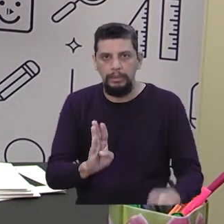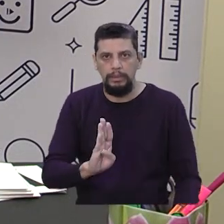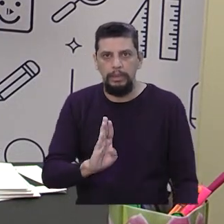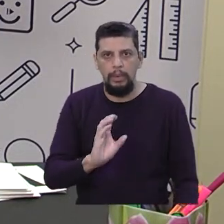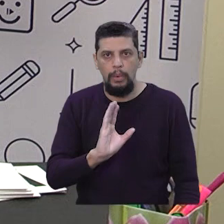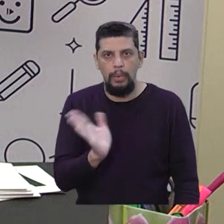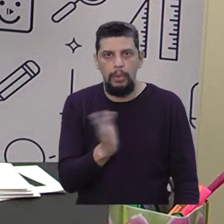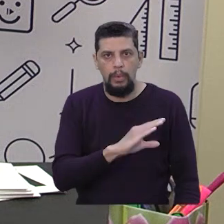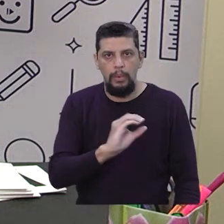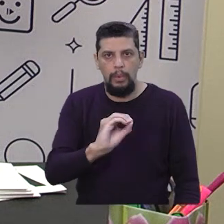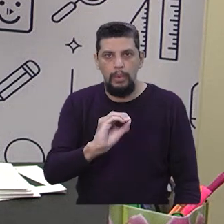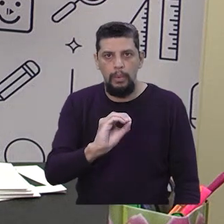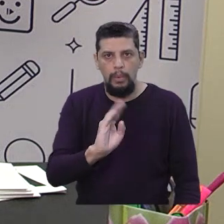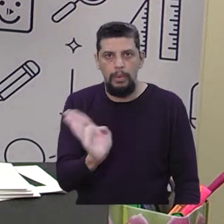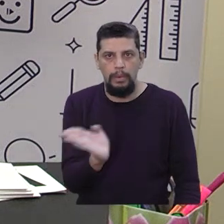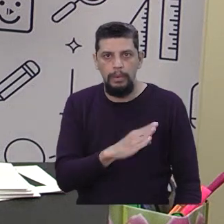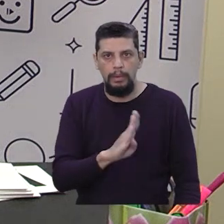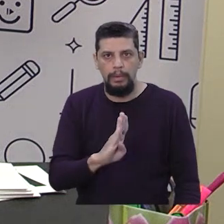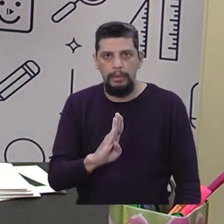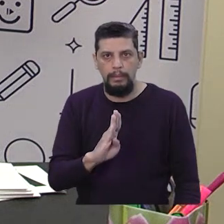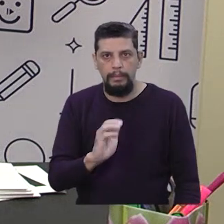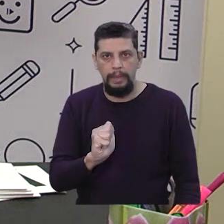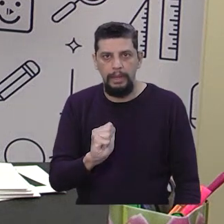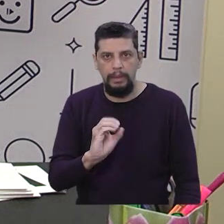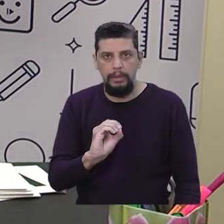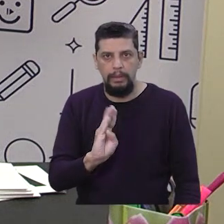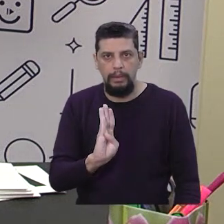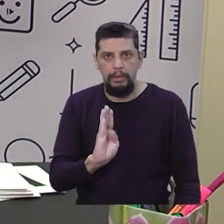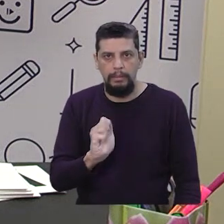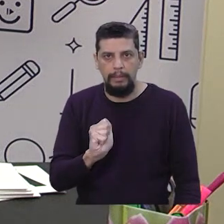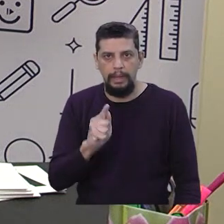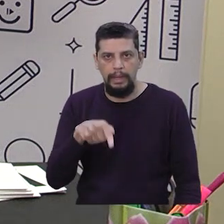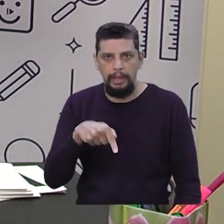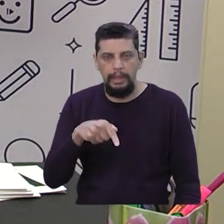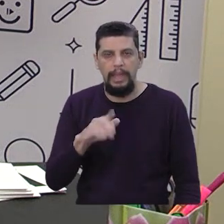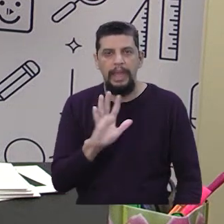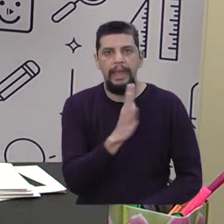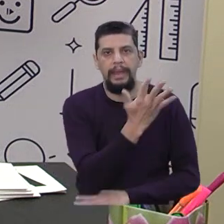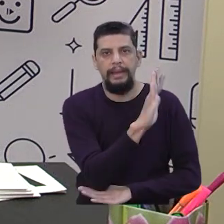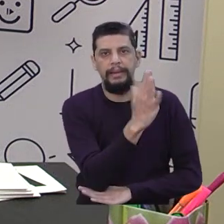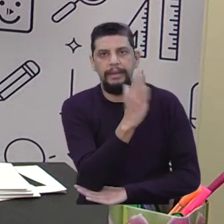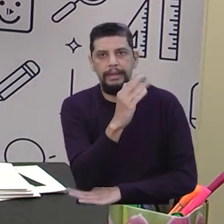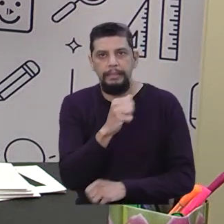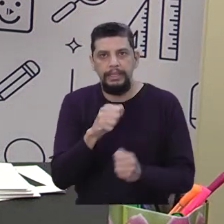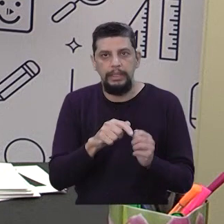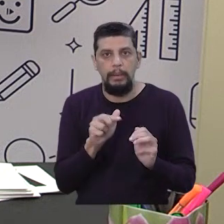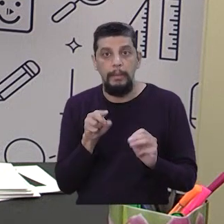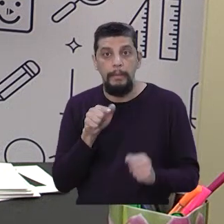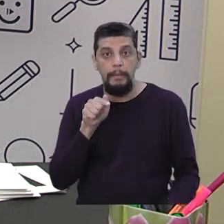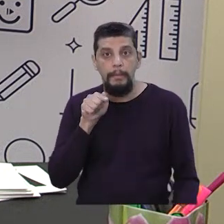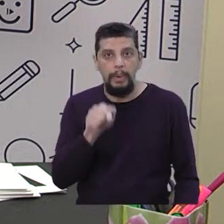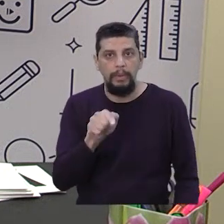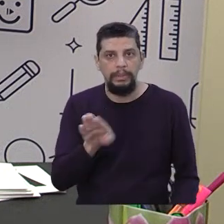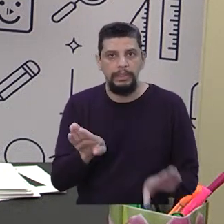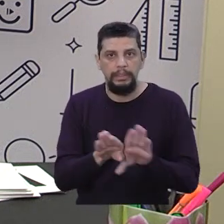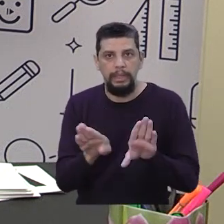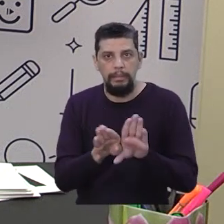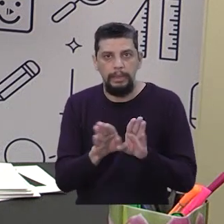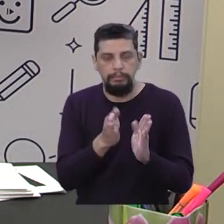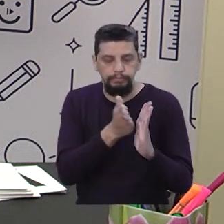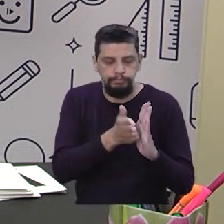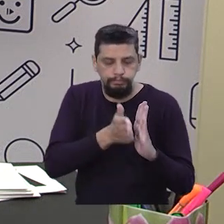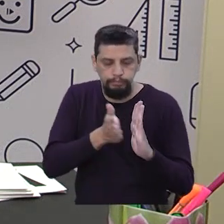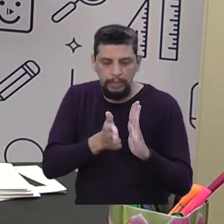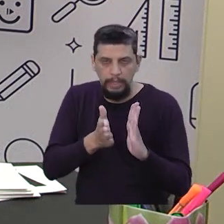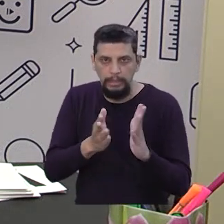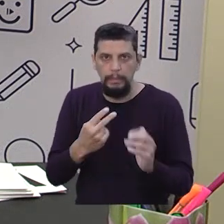O baobá é uma árvore. Não esquecendo do ponto final e do espaçamento entre as palavras,